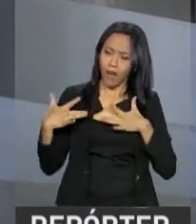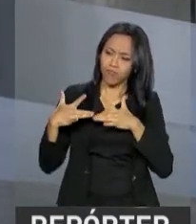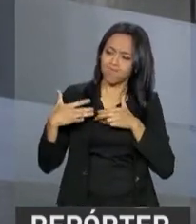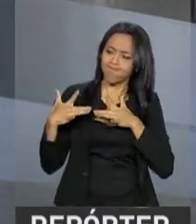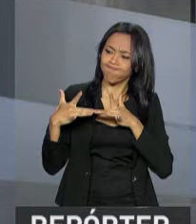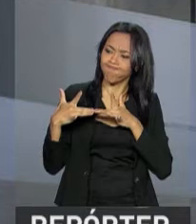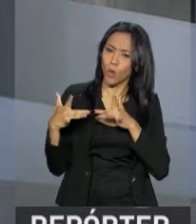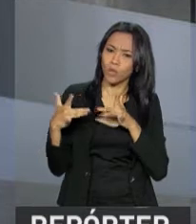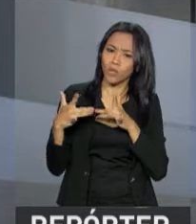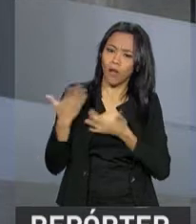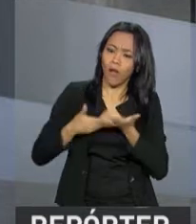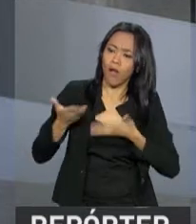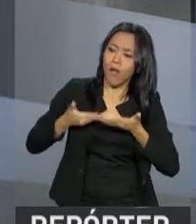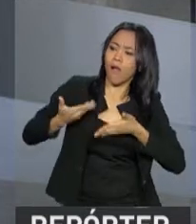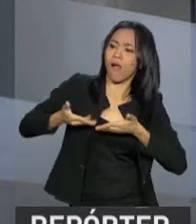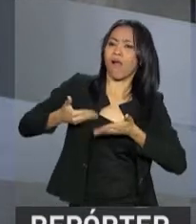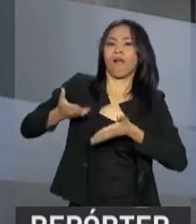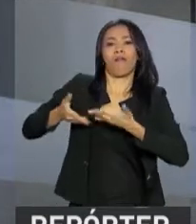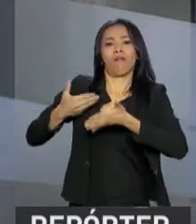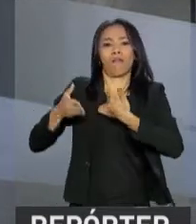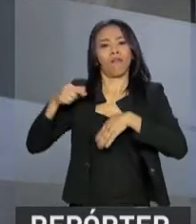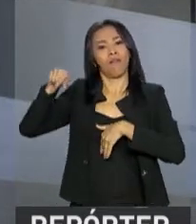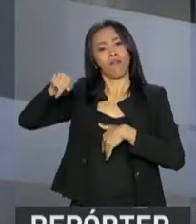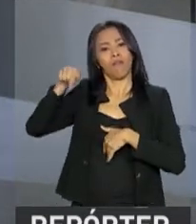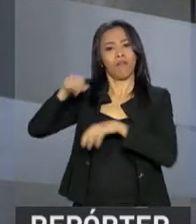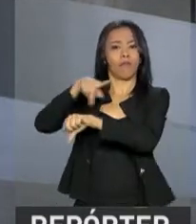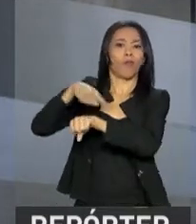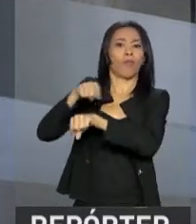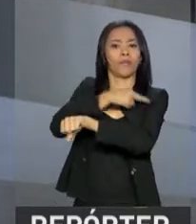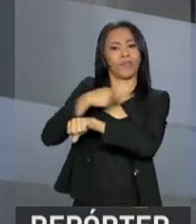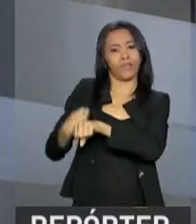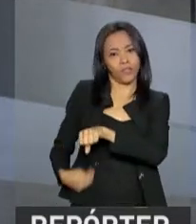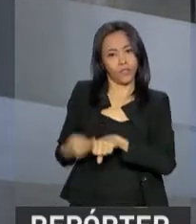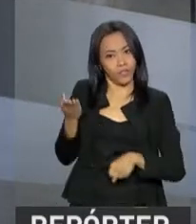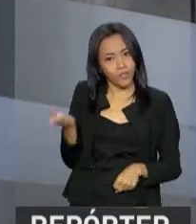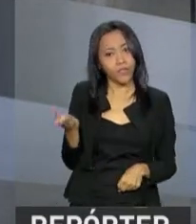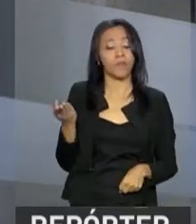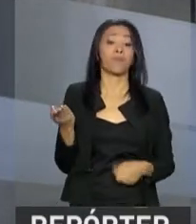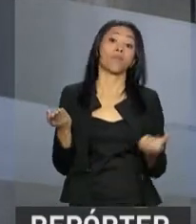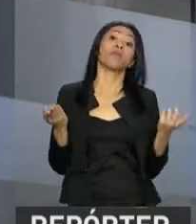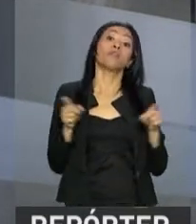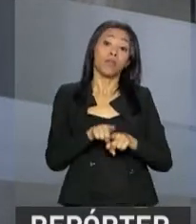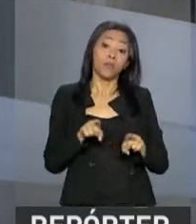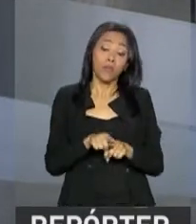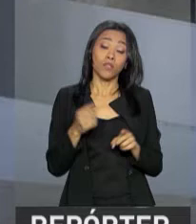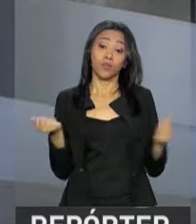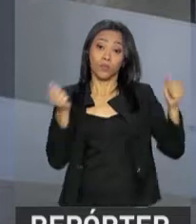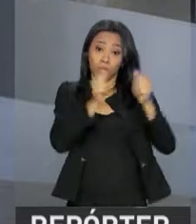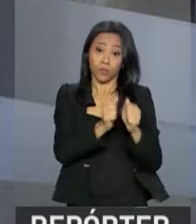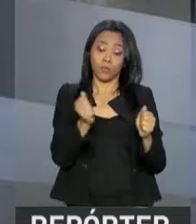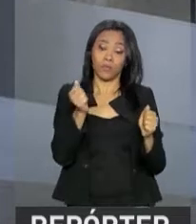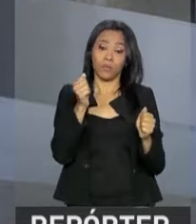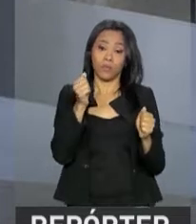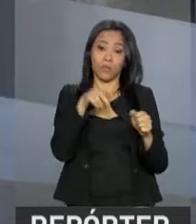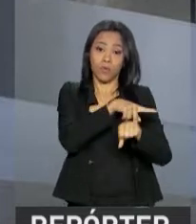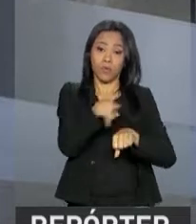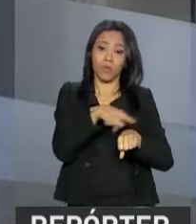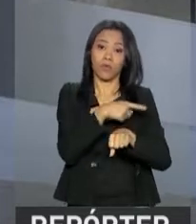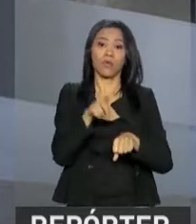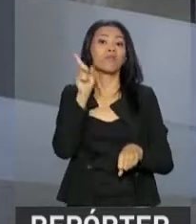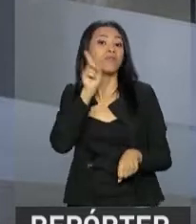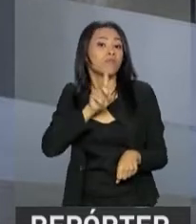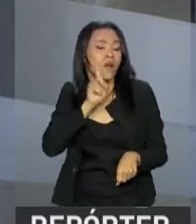é com o país asiático a china tem sido ao lado dos estados unidos um dos principais